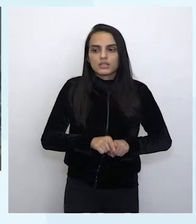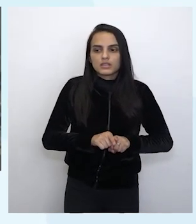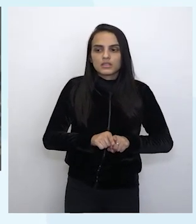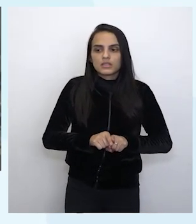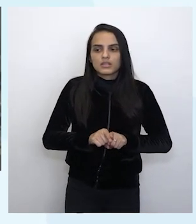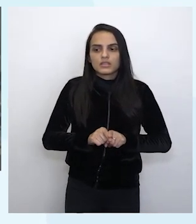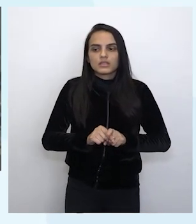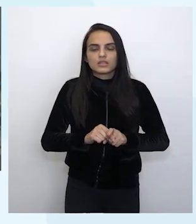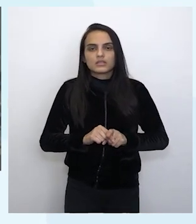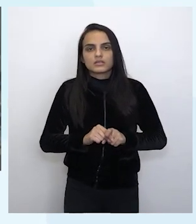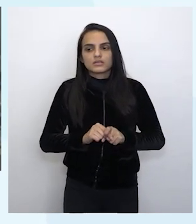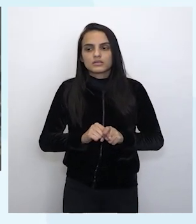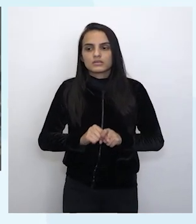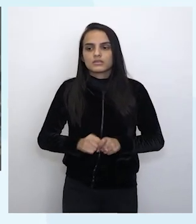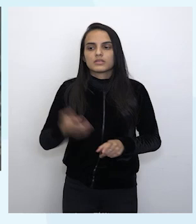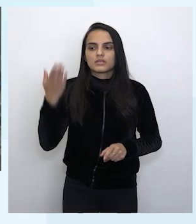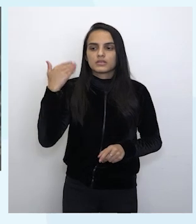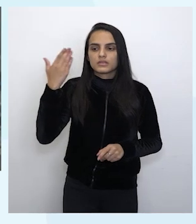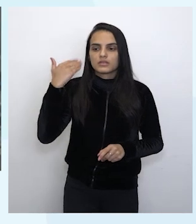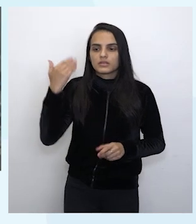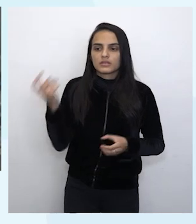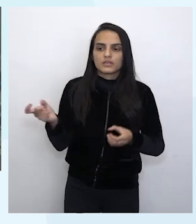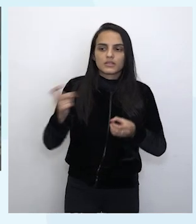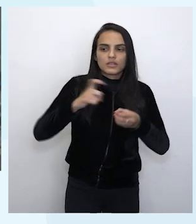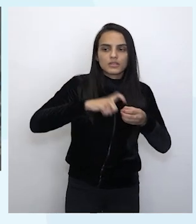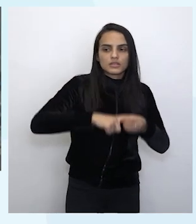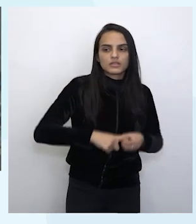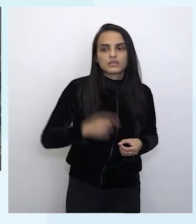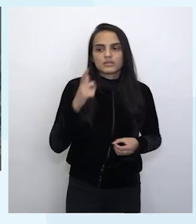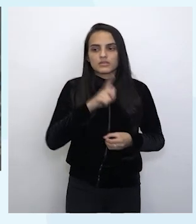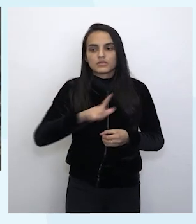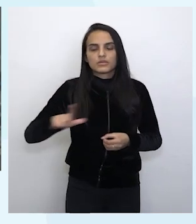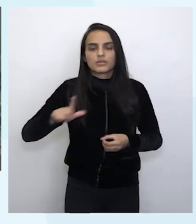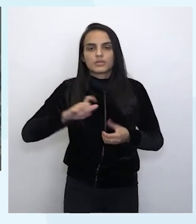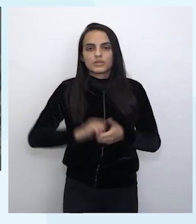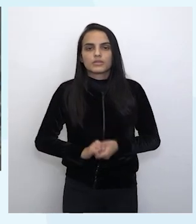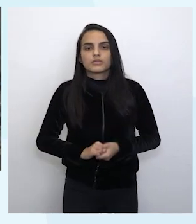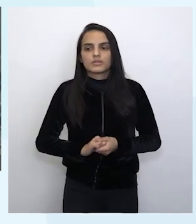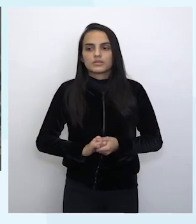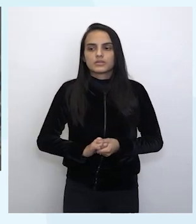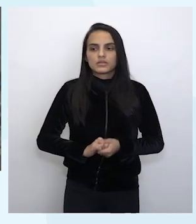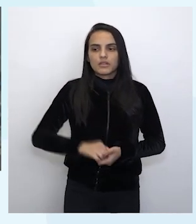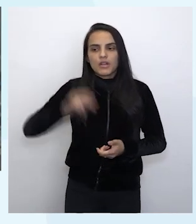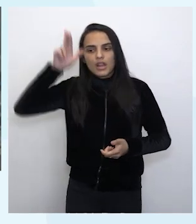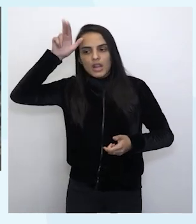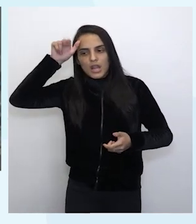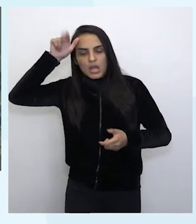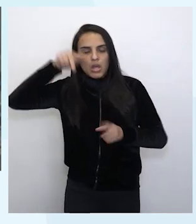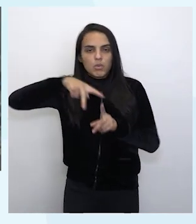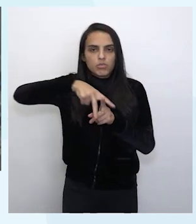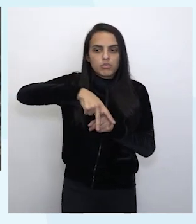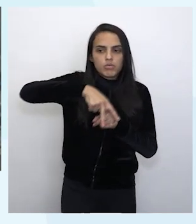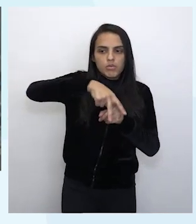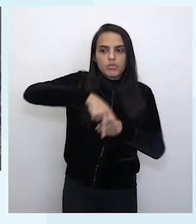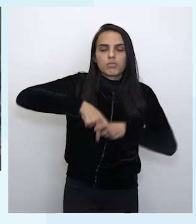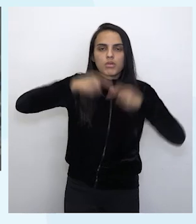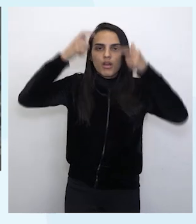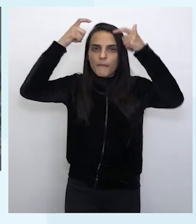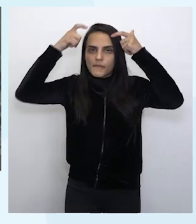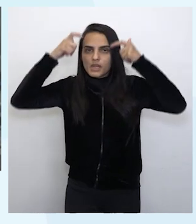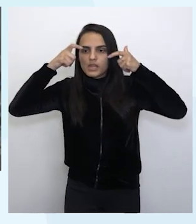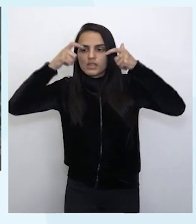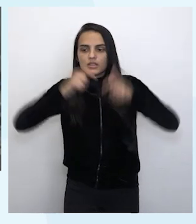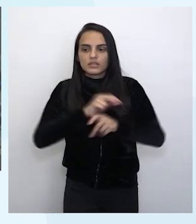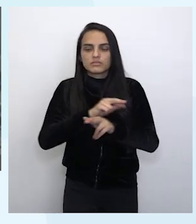da antiguidade clássica. Aí voltam de novo as figuras das alegorias, os cavaleiros, os príncipes, o rei, a princesa. Então, esse